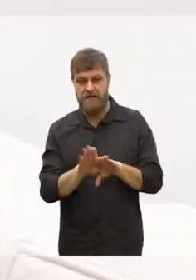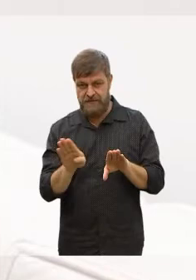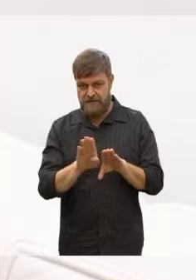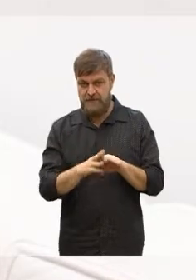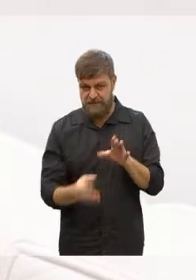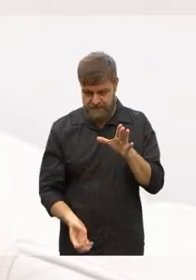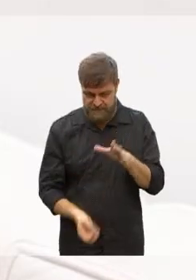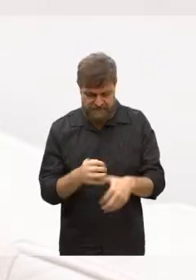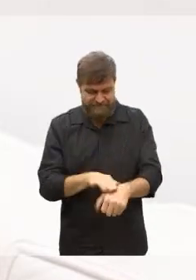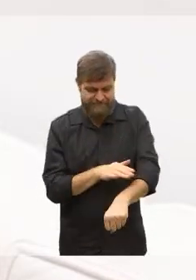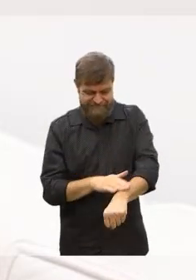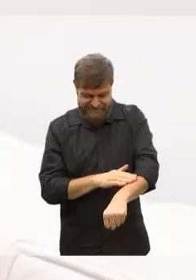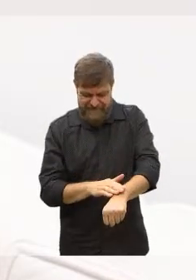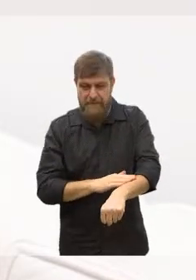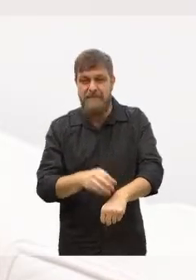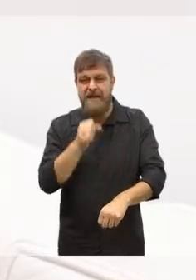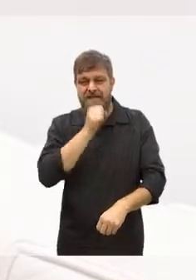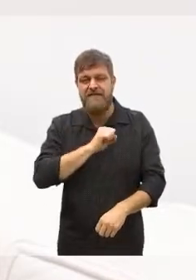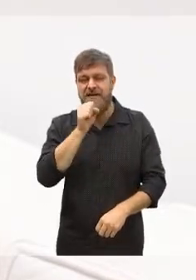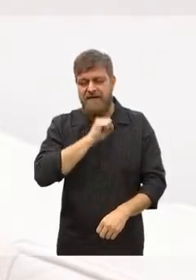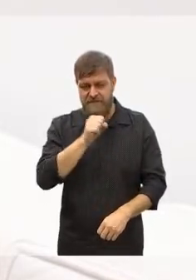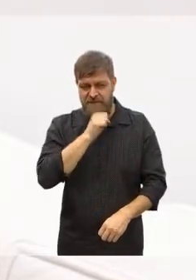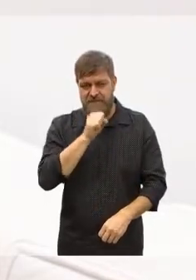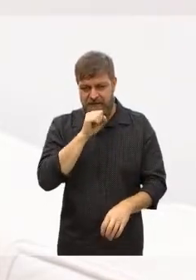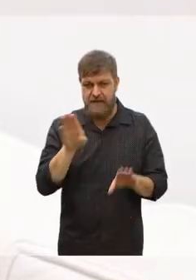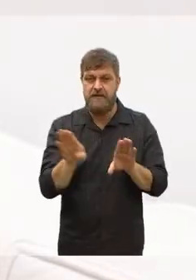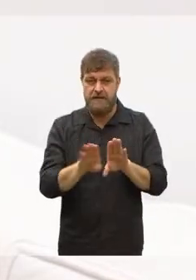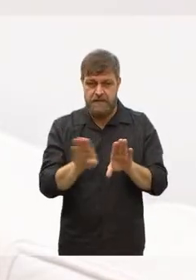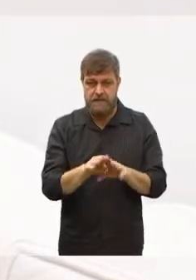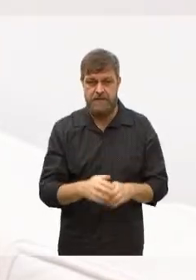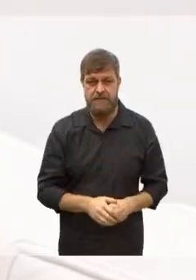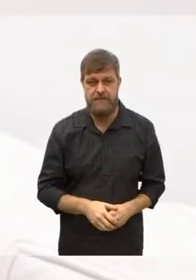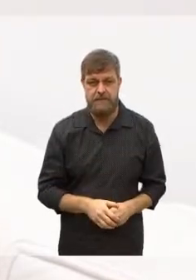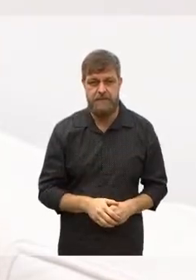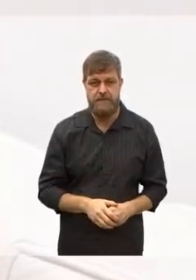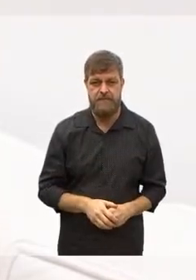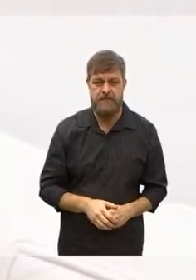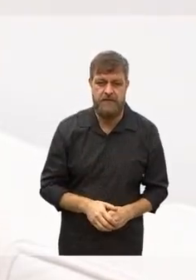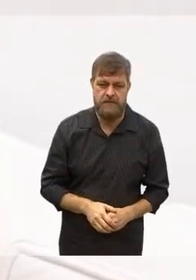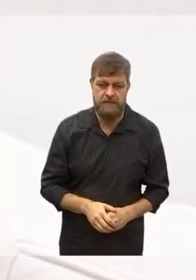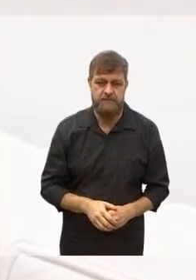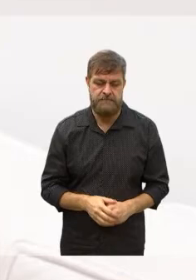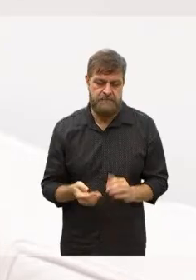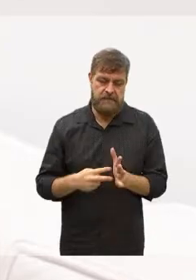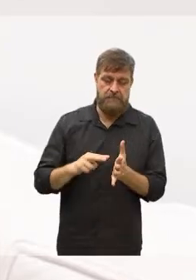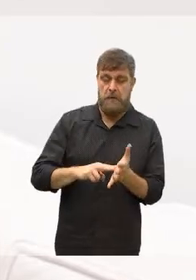o reflexo no envelhecimento. Então não é que você vá